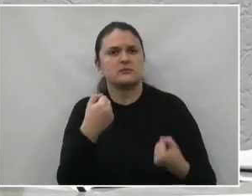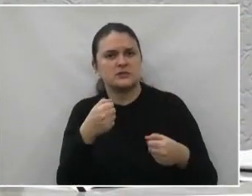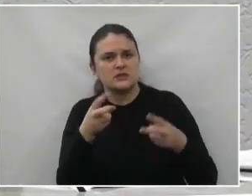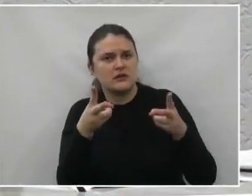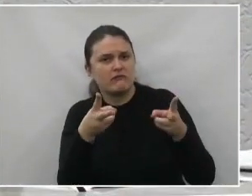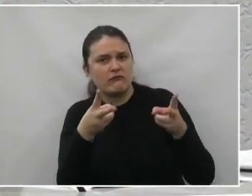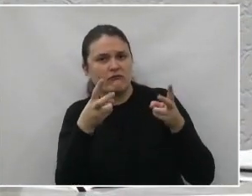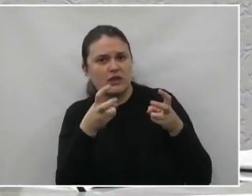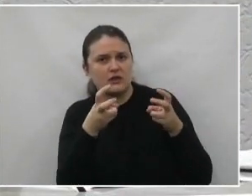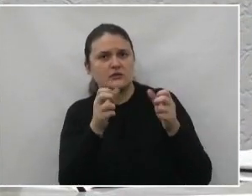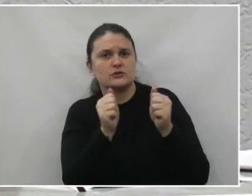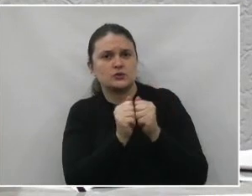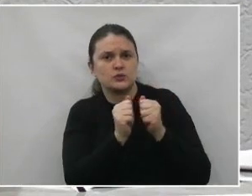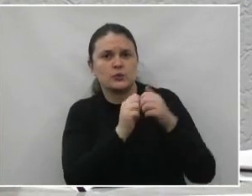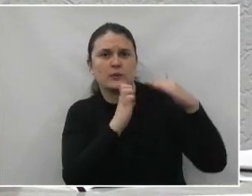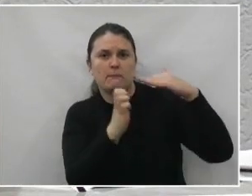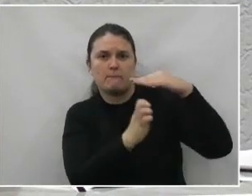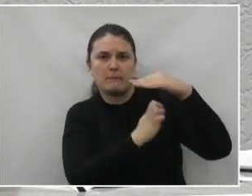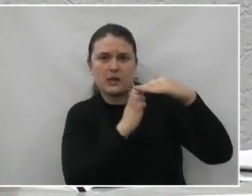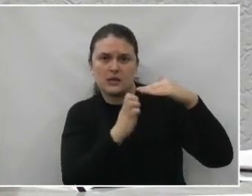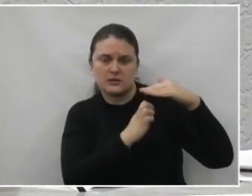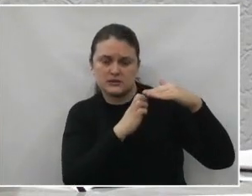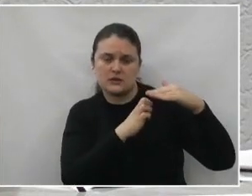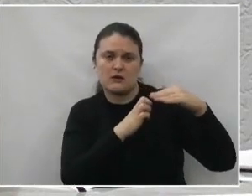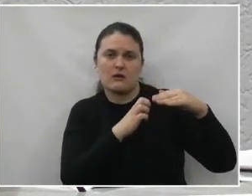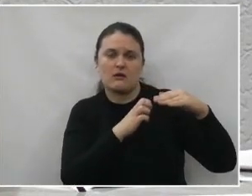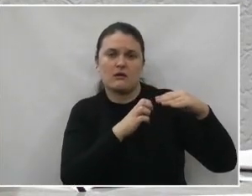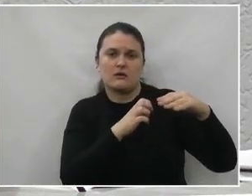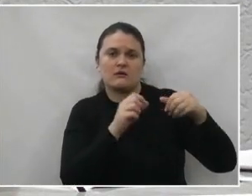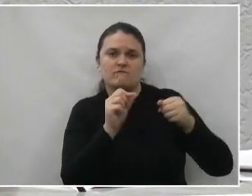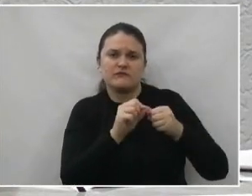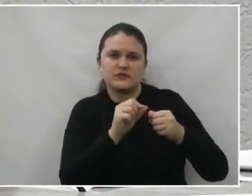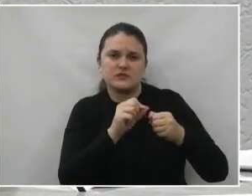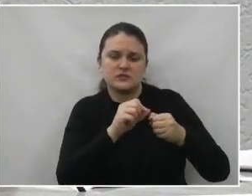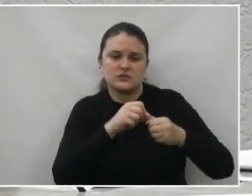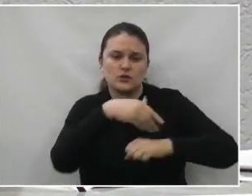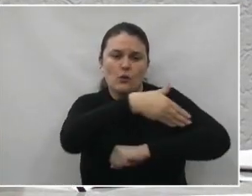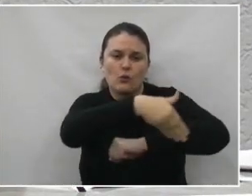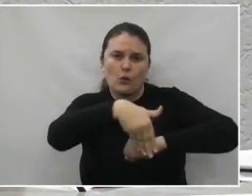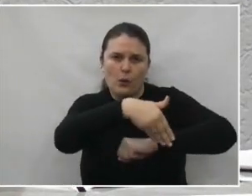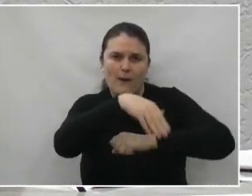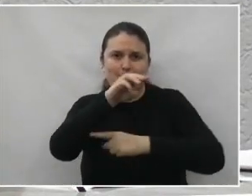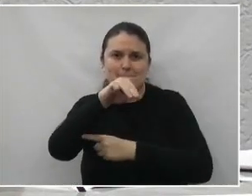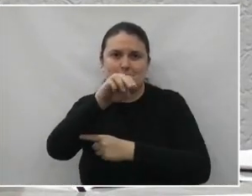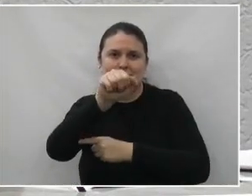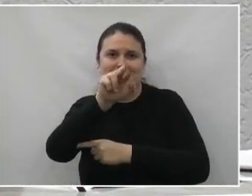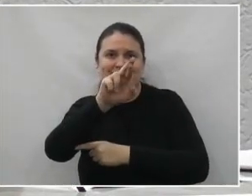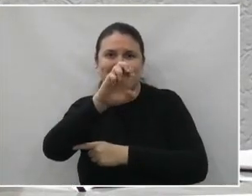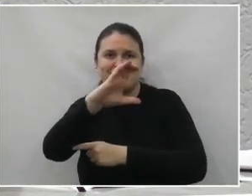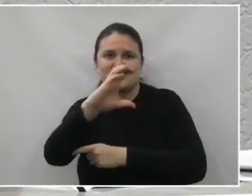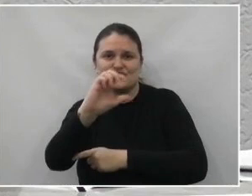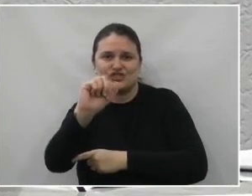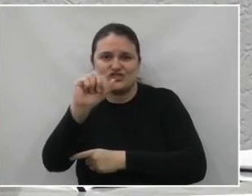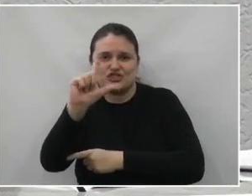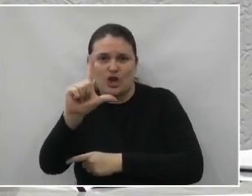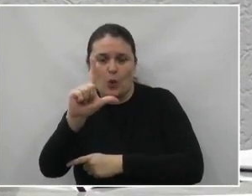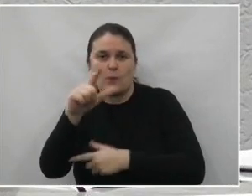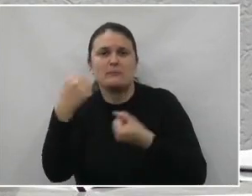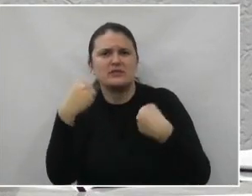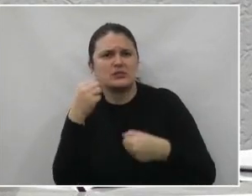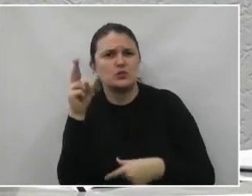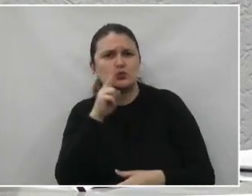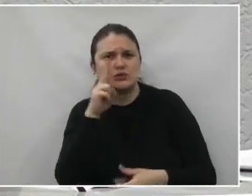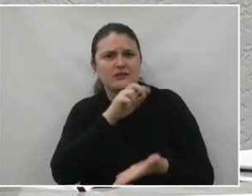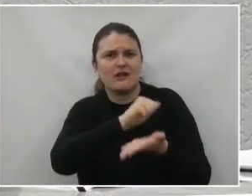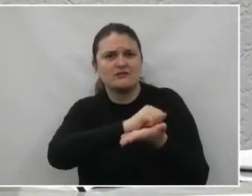verifique, junto à empreiteira que está realizando as obras de revitalização da rua Marechal Deodoro, a colocação urgente da camada asfáltica